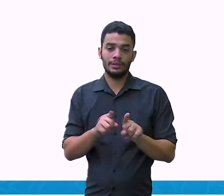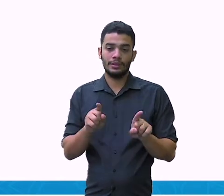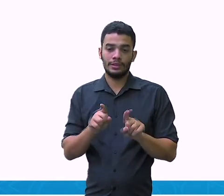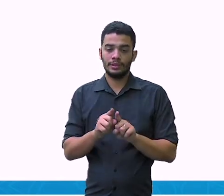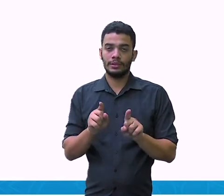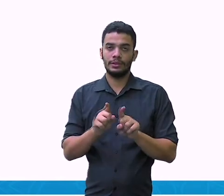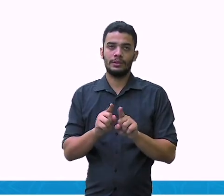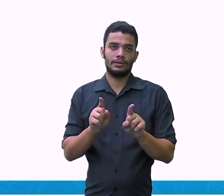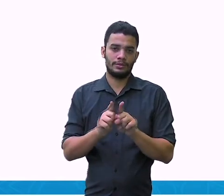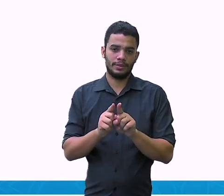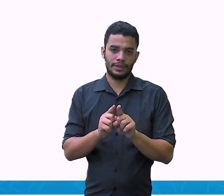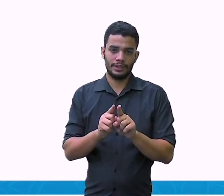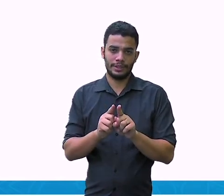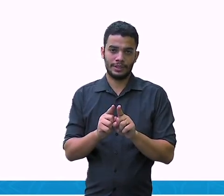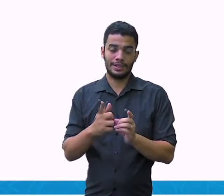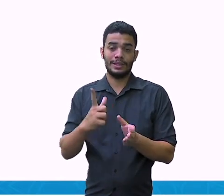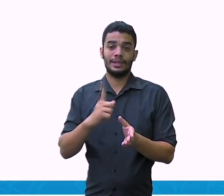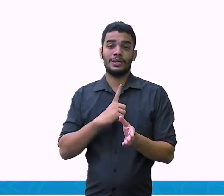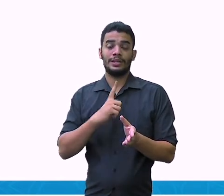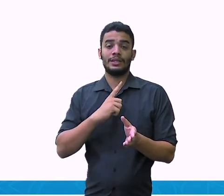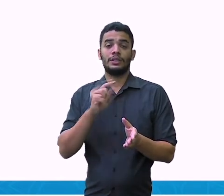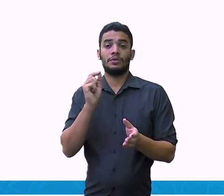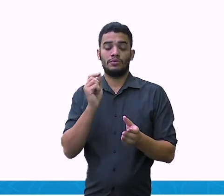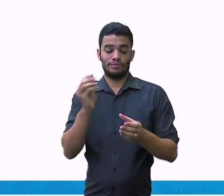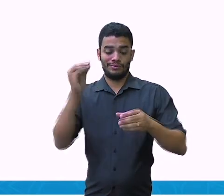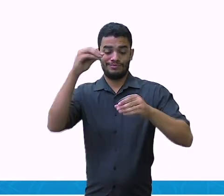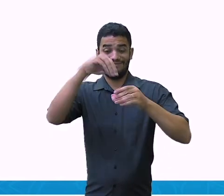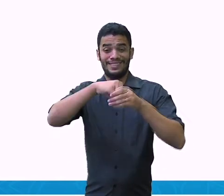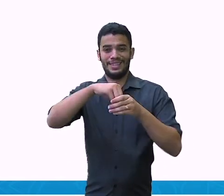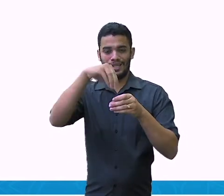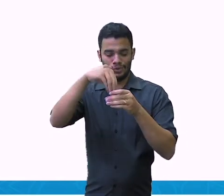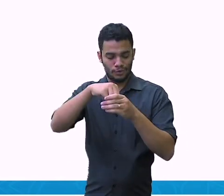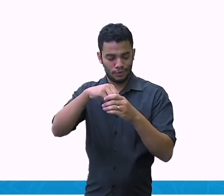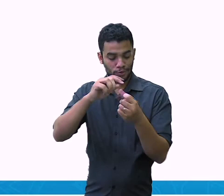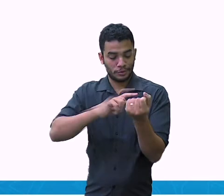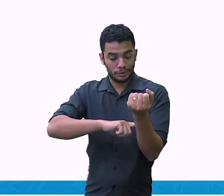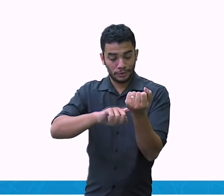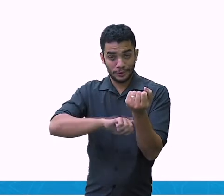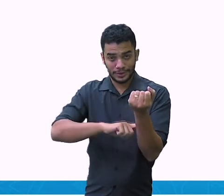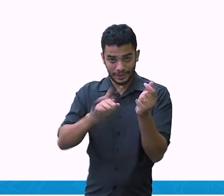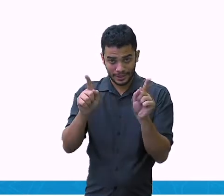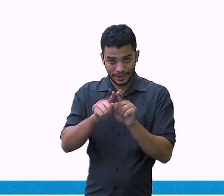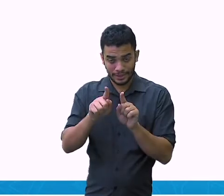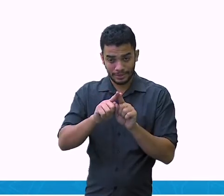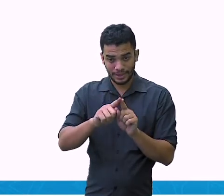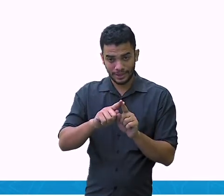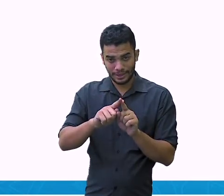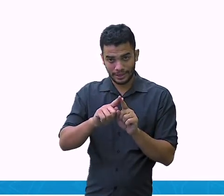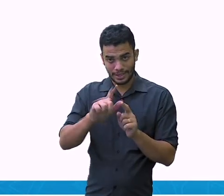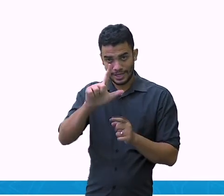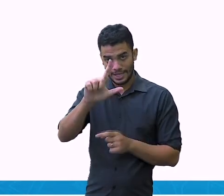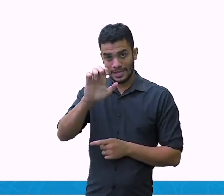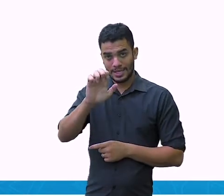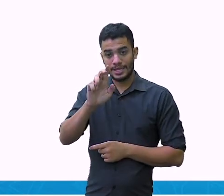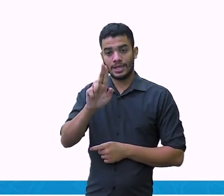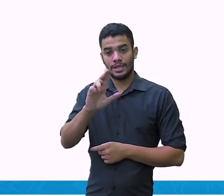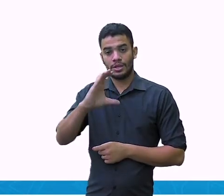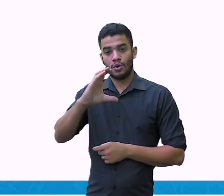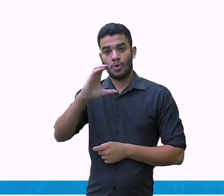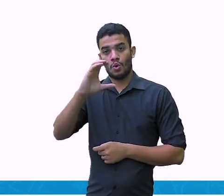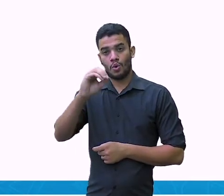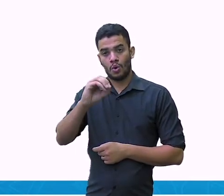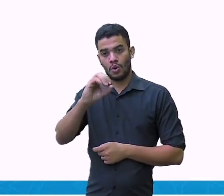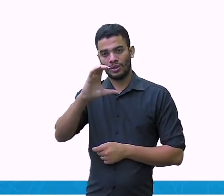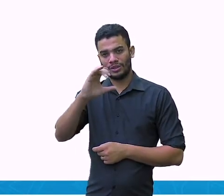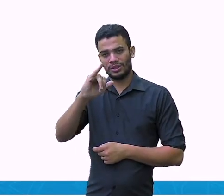está presente no sangue. O leucócito, ele não transporta gases,